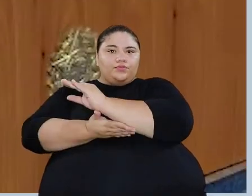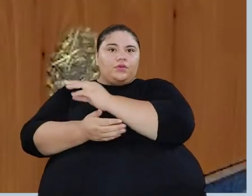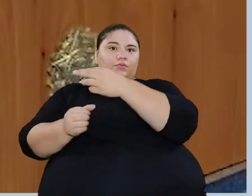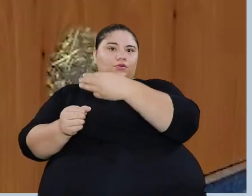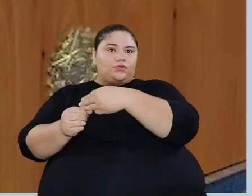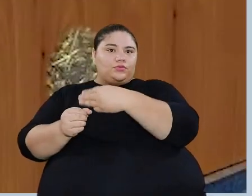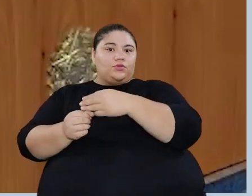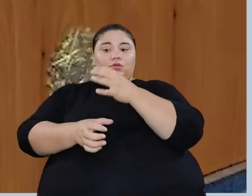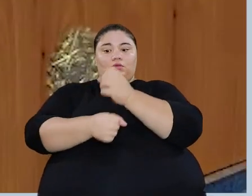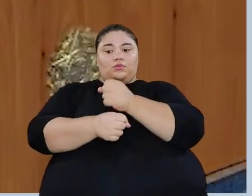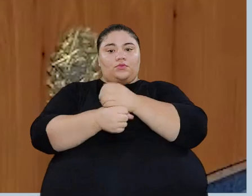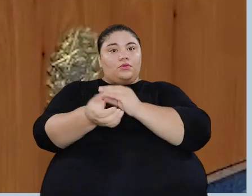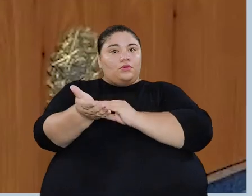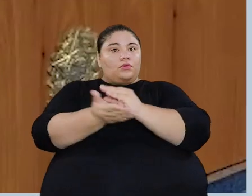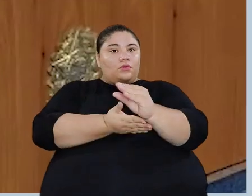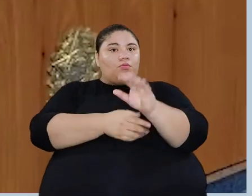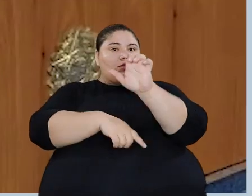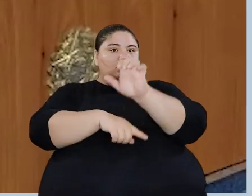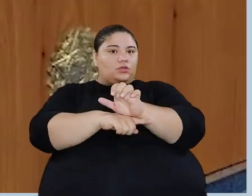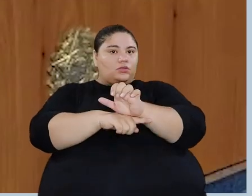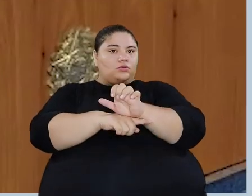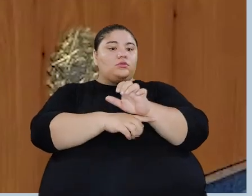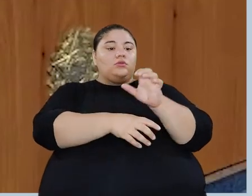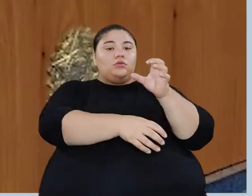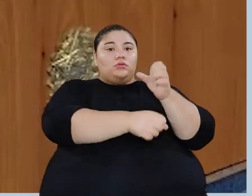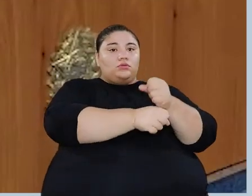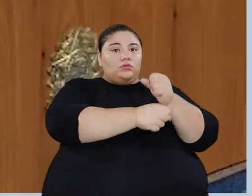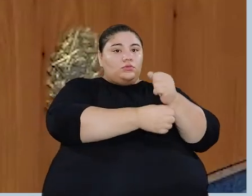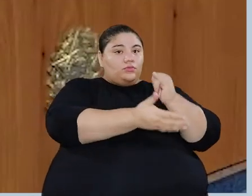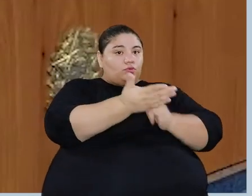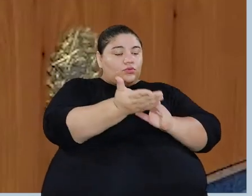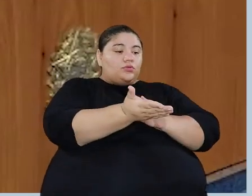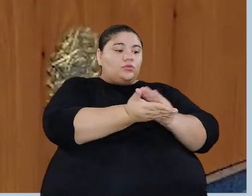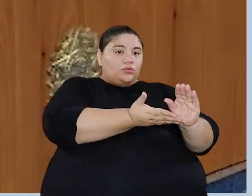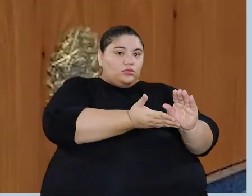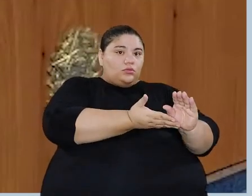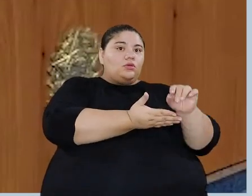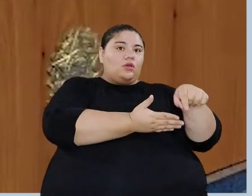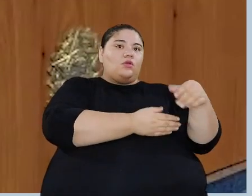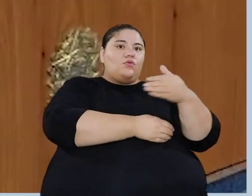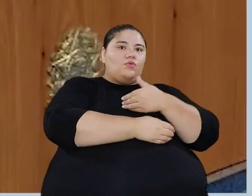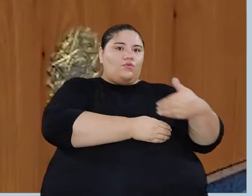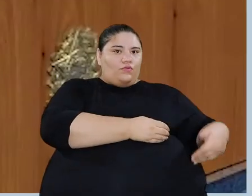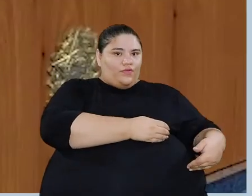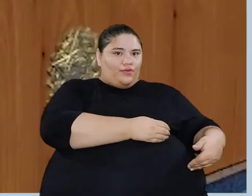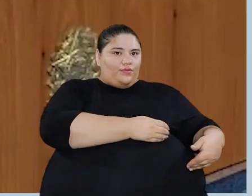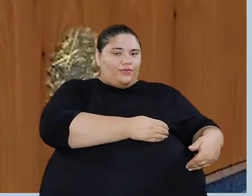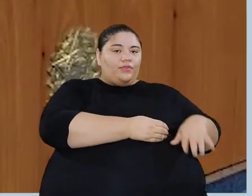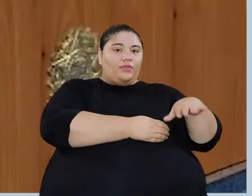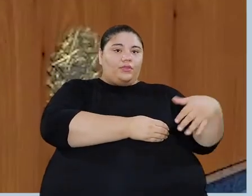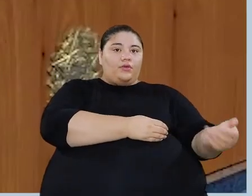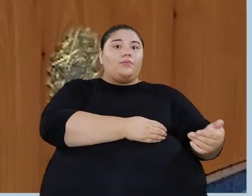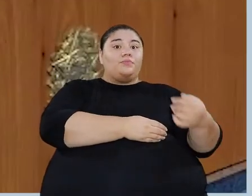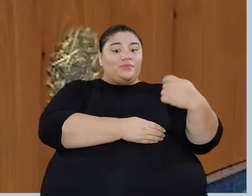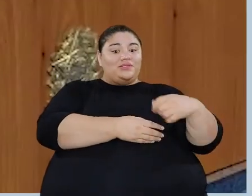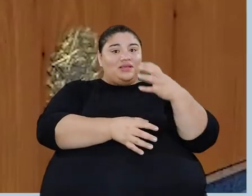município, a parte do imposto destinada ao Estado e a parte do imposto destinada à União. Uhum. Então, ela tem que fazer,